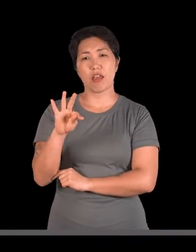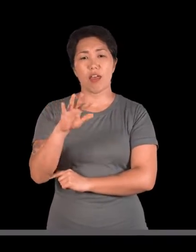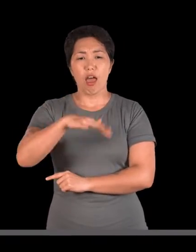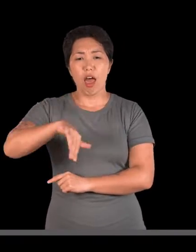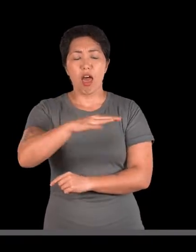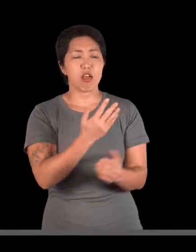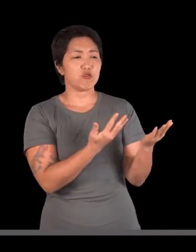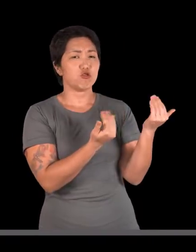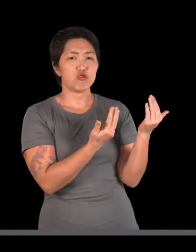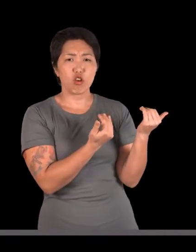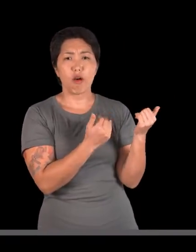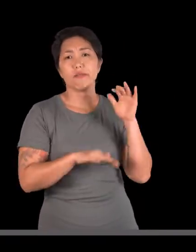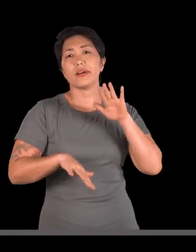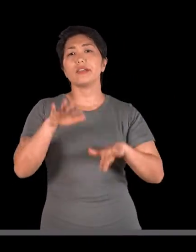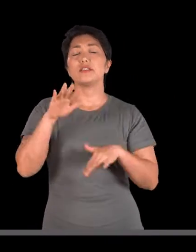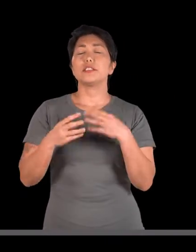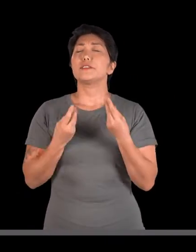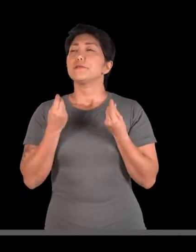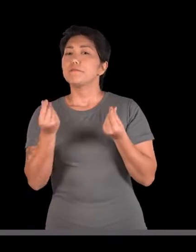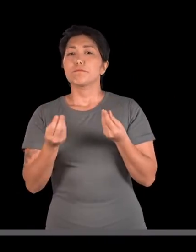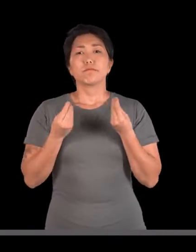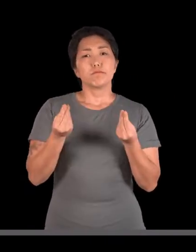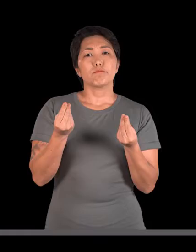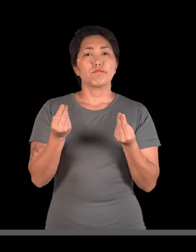jovens, por conta, muitas vezes, de um